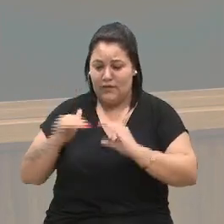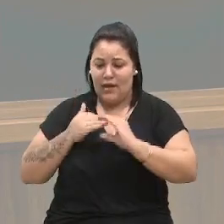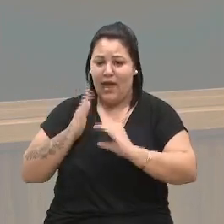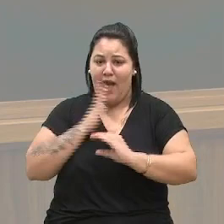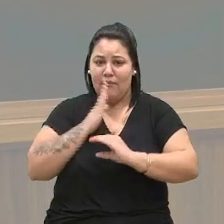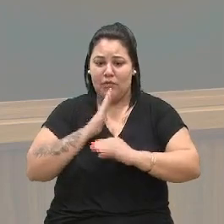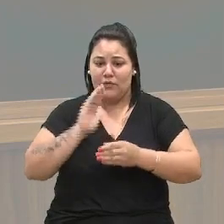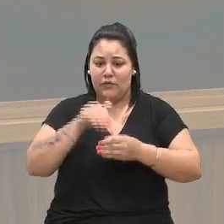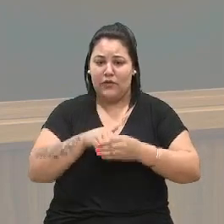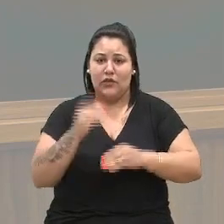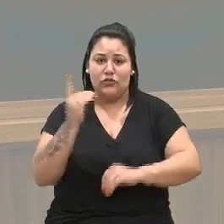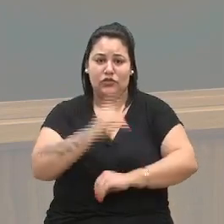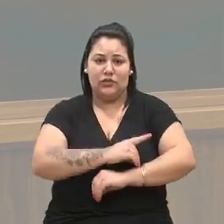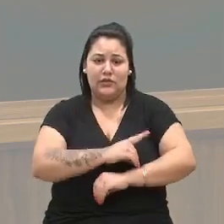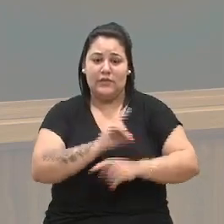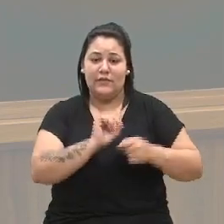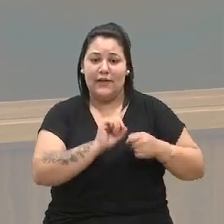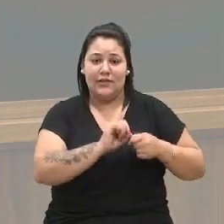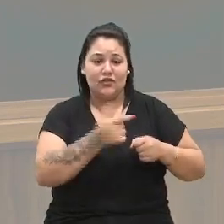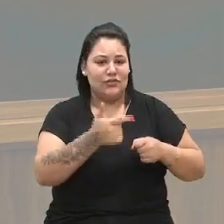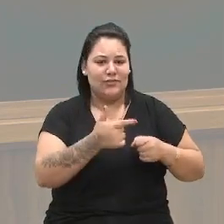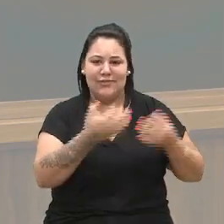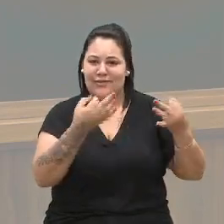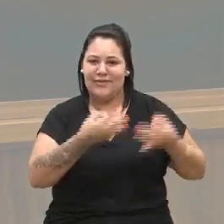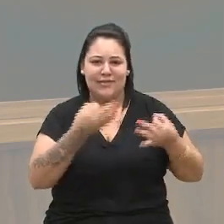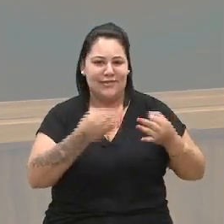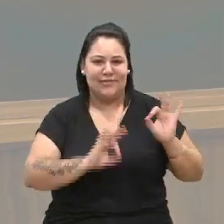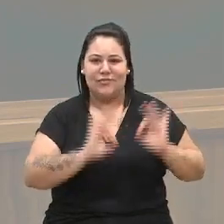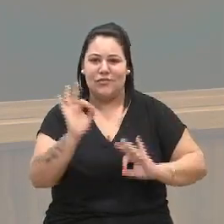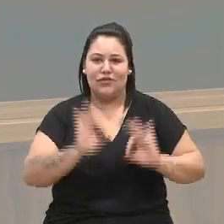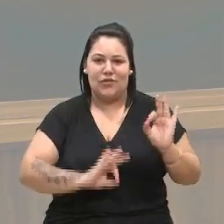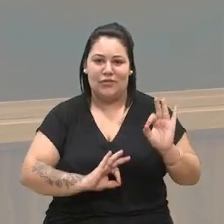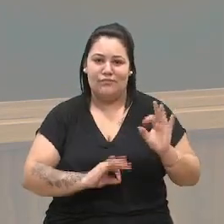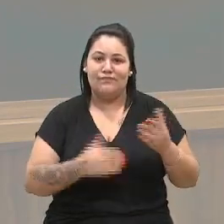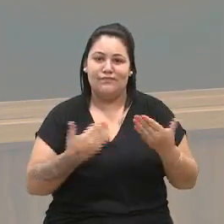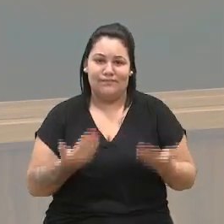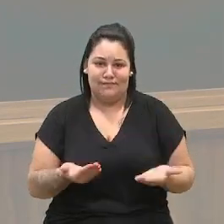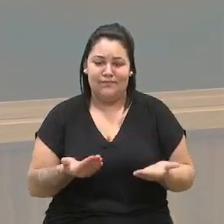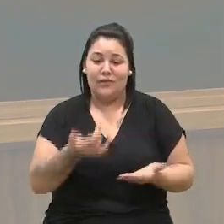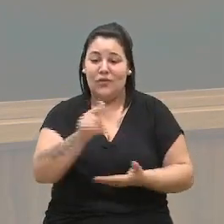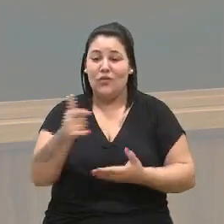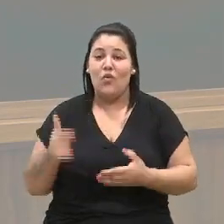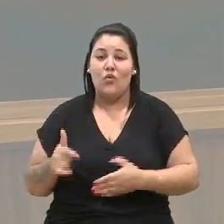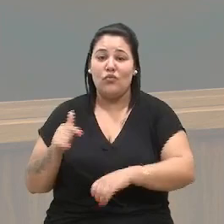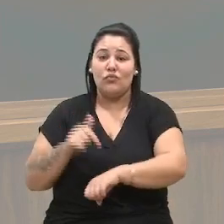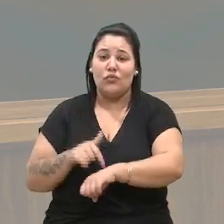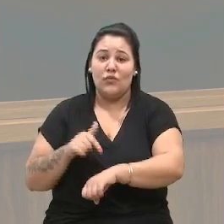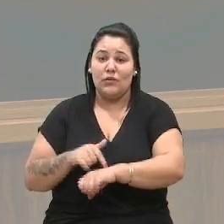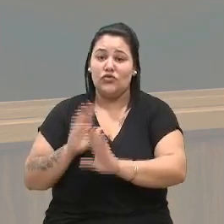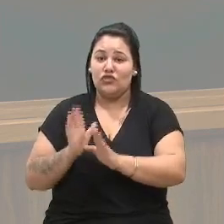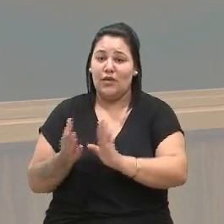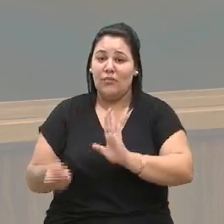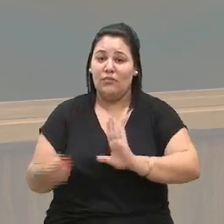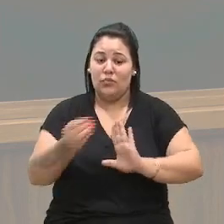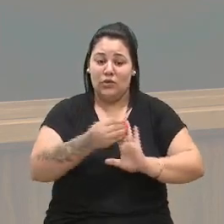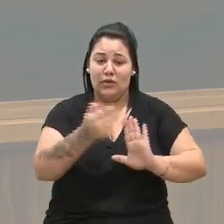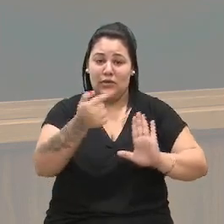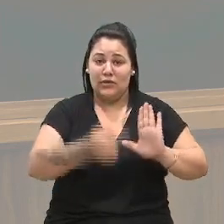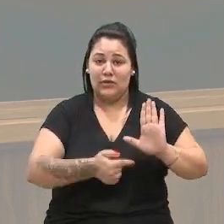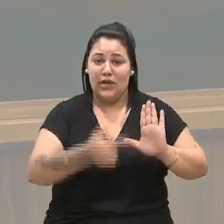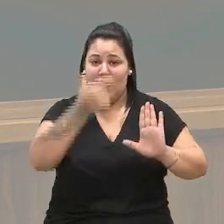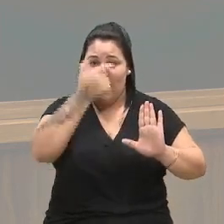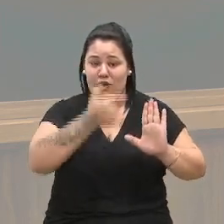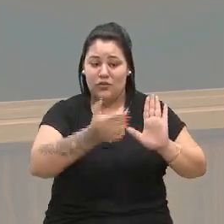gente não tenha certeza desse projeto. Em outros momentos, já coloquei aqui, acho que até uma proposta